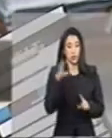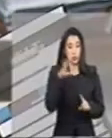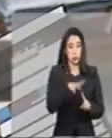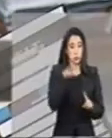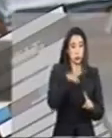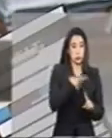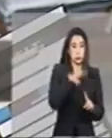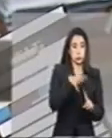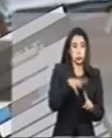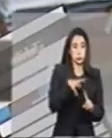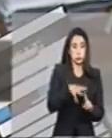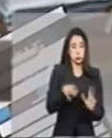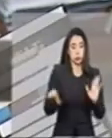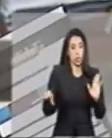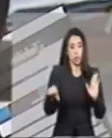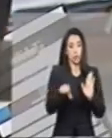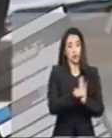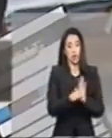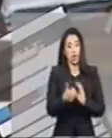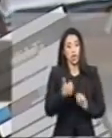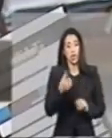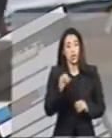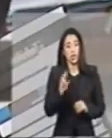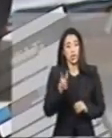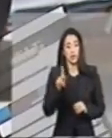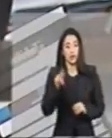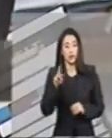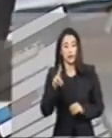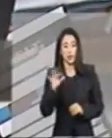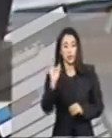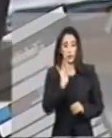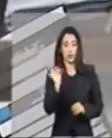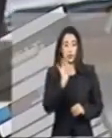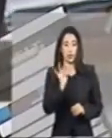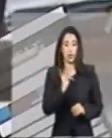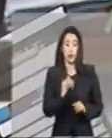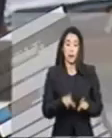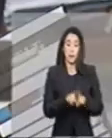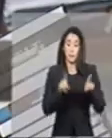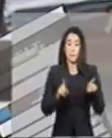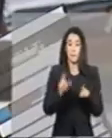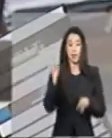procedimento criminal na 10ª Vara Federal, mas ao Senado Federal?